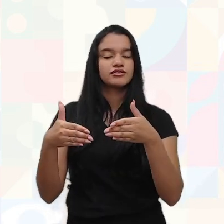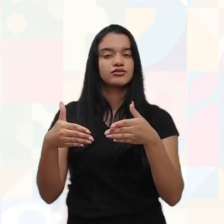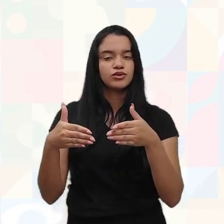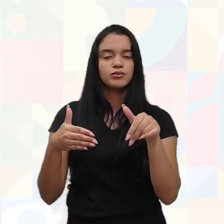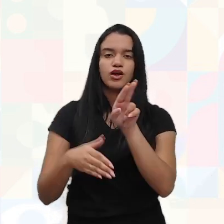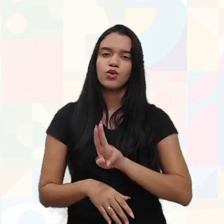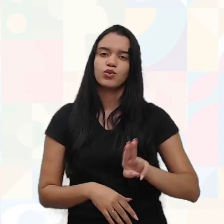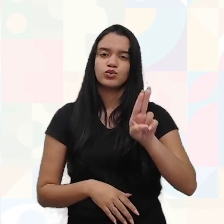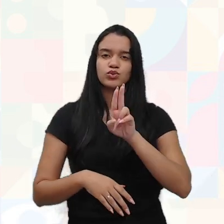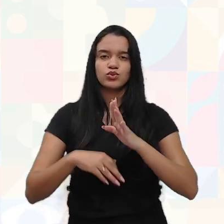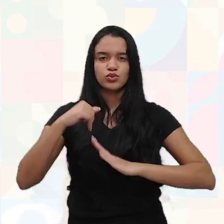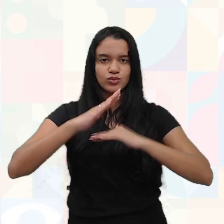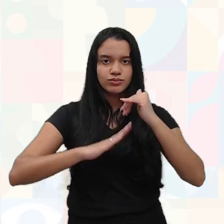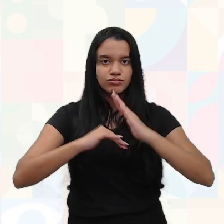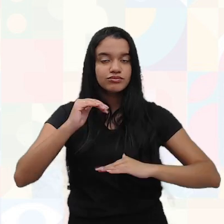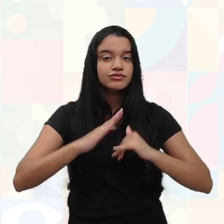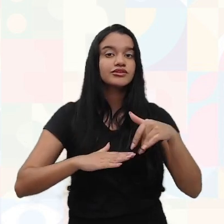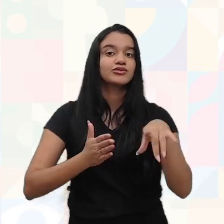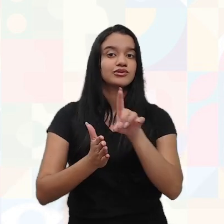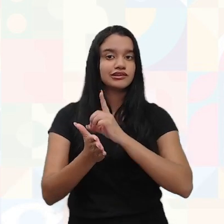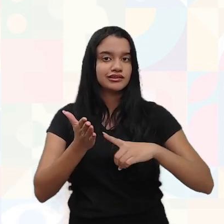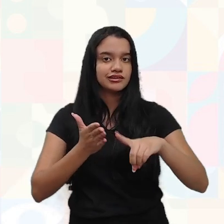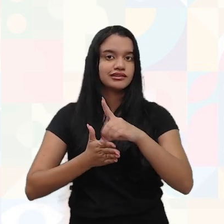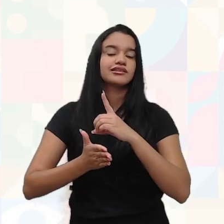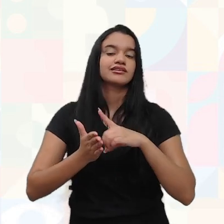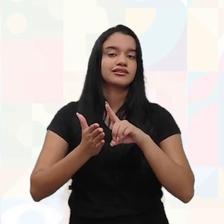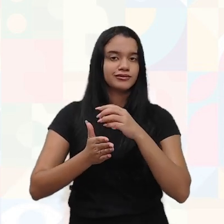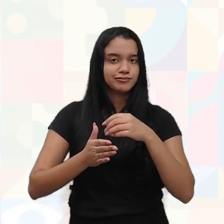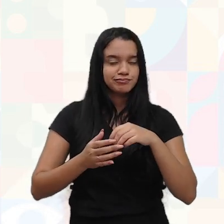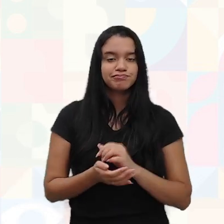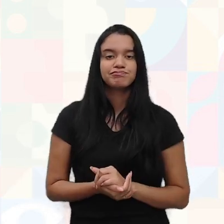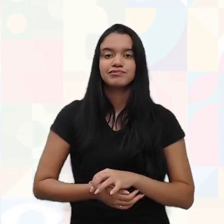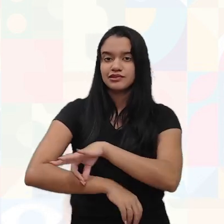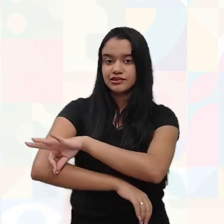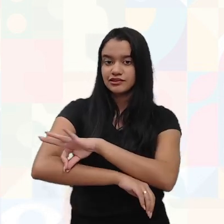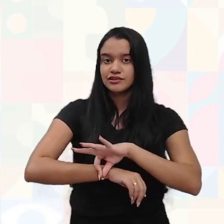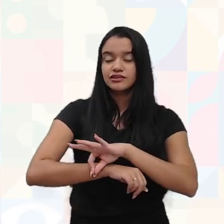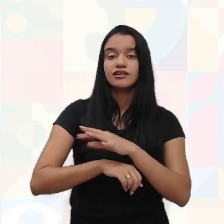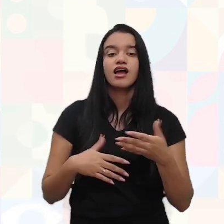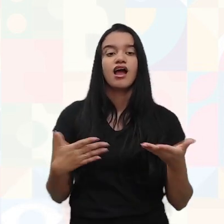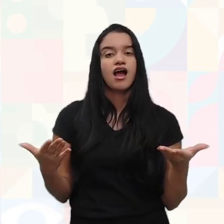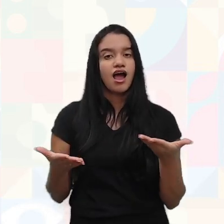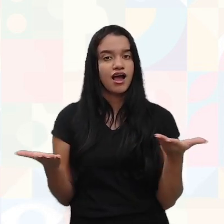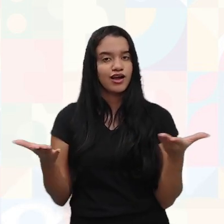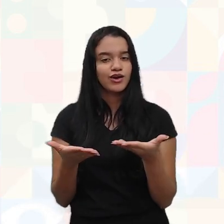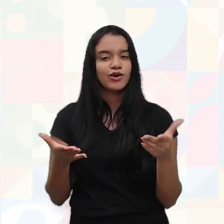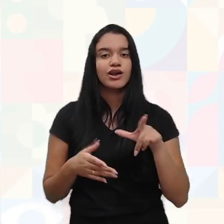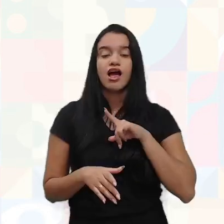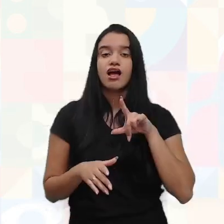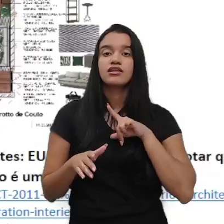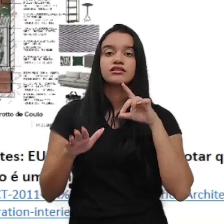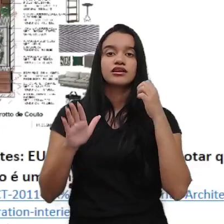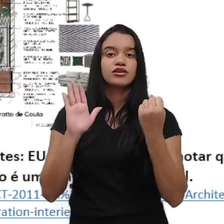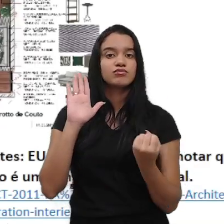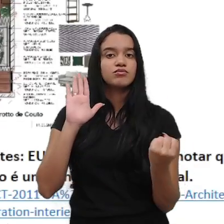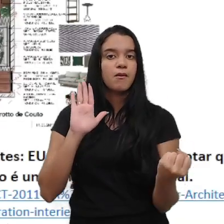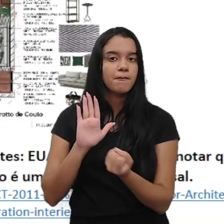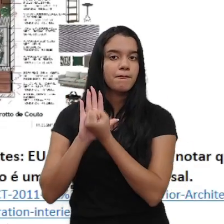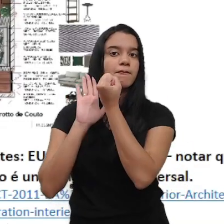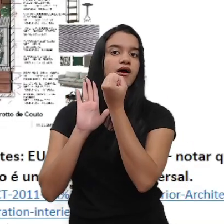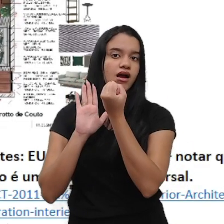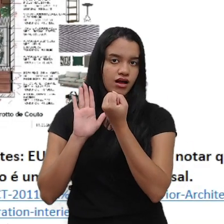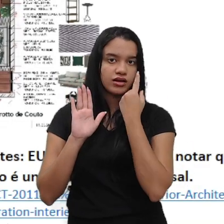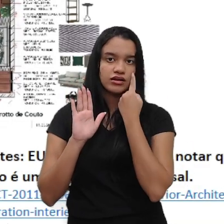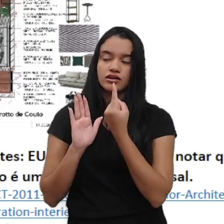uso da profissão do design de interiores, tá certo? Aqui a gente tem algumas logomarcas